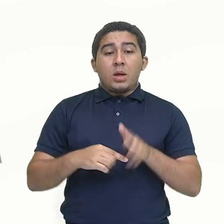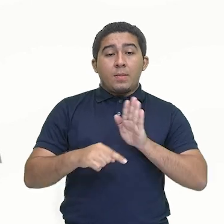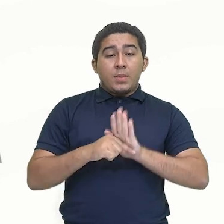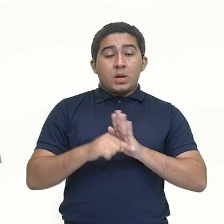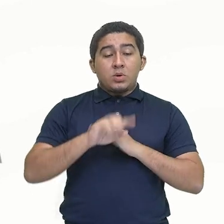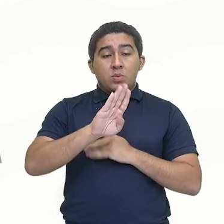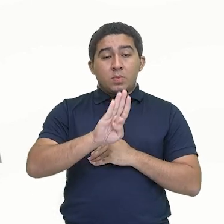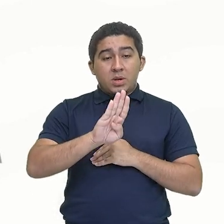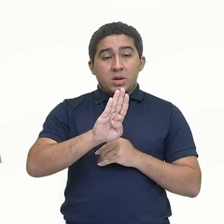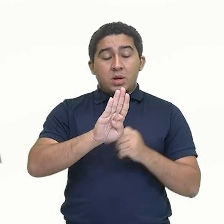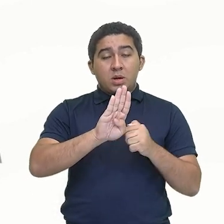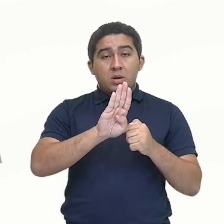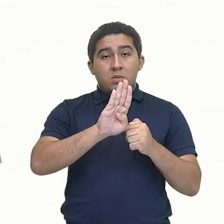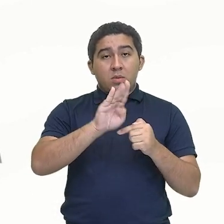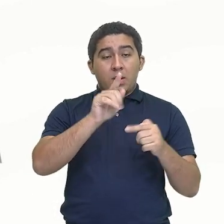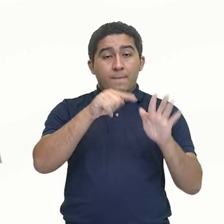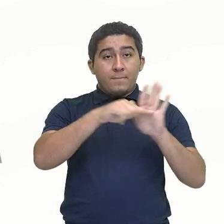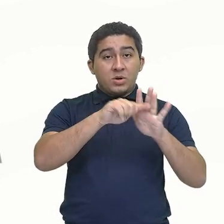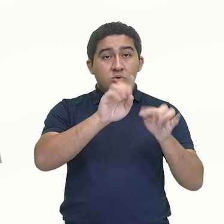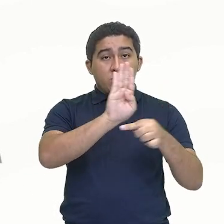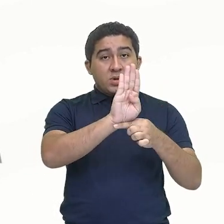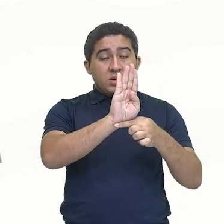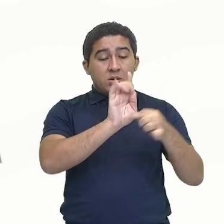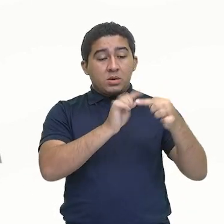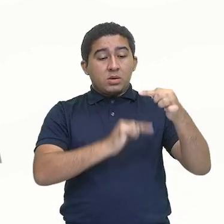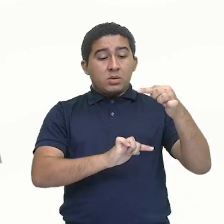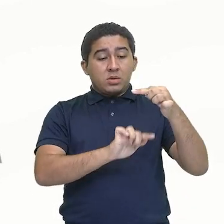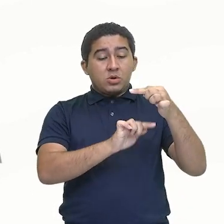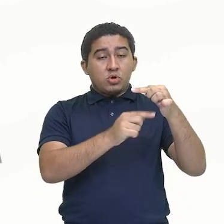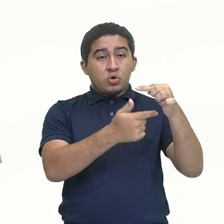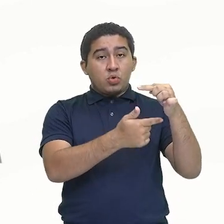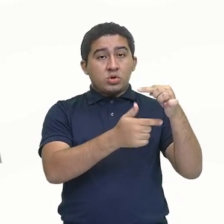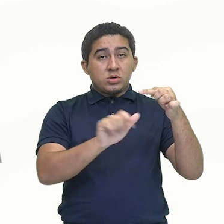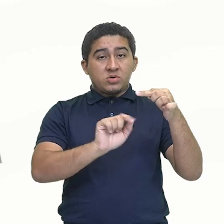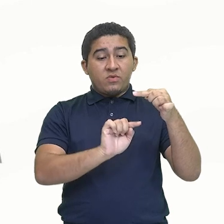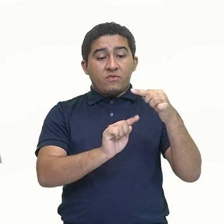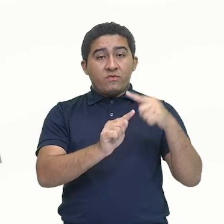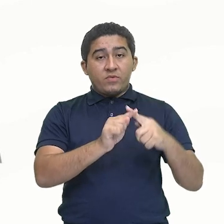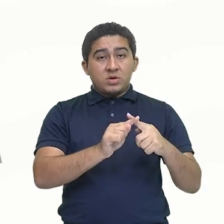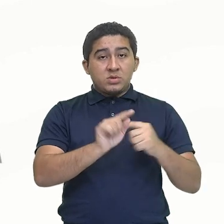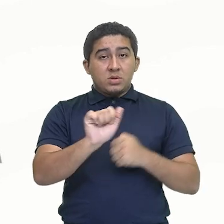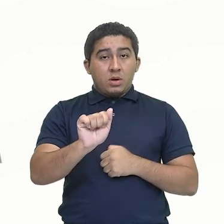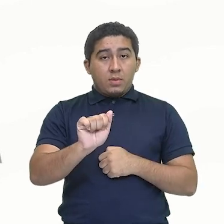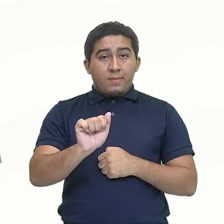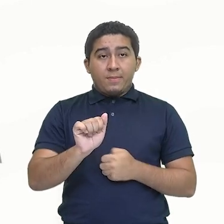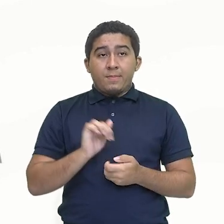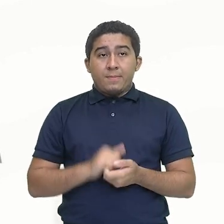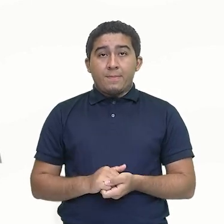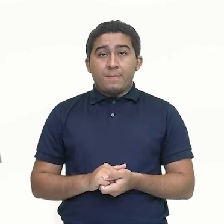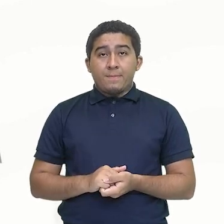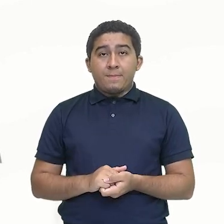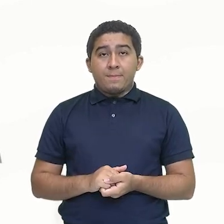b sobre 2a, tá? Eu não preciso, então,